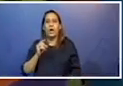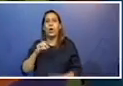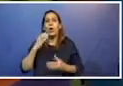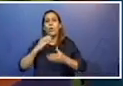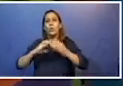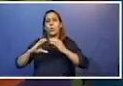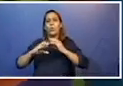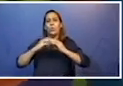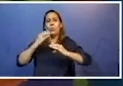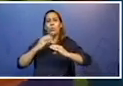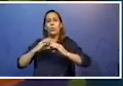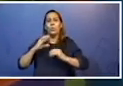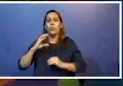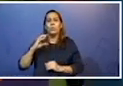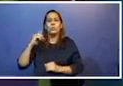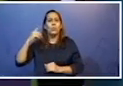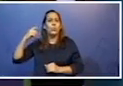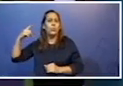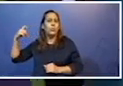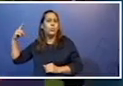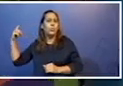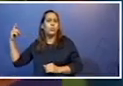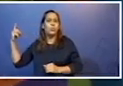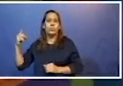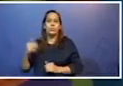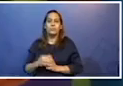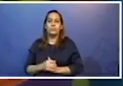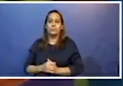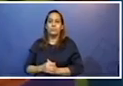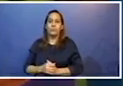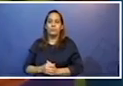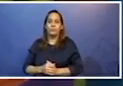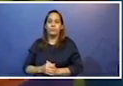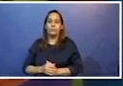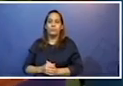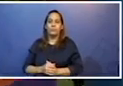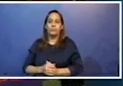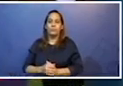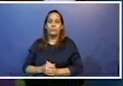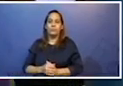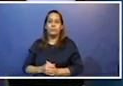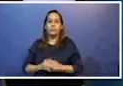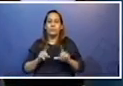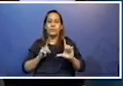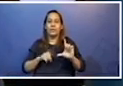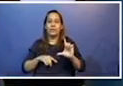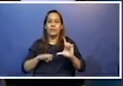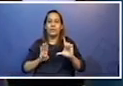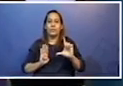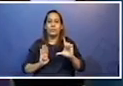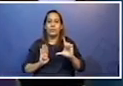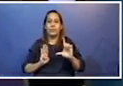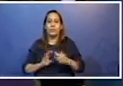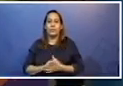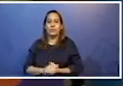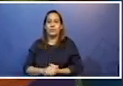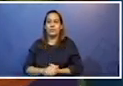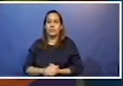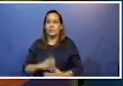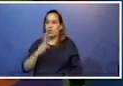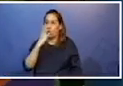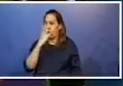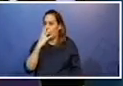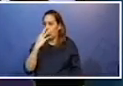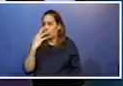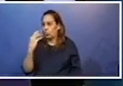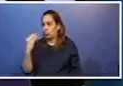alto que dá para ouvir bem de longe. Então, a letra A, siriema. Agora, vamos procurar a letra B. Tem o focinho